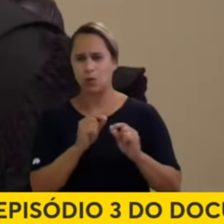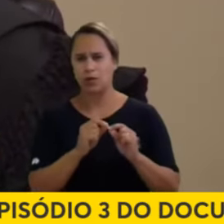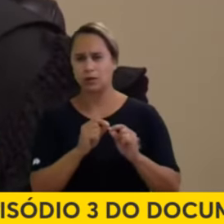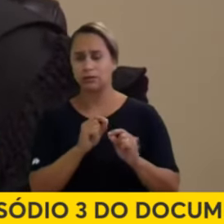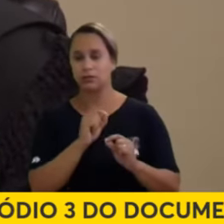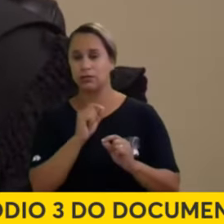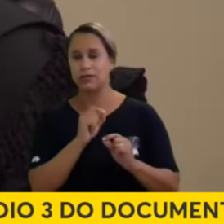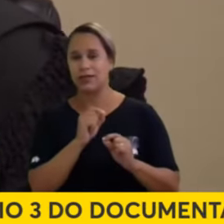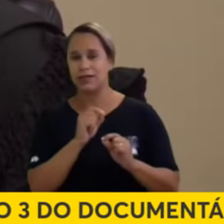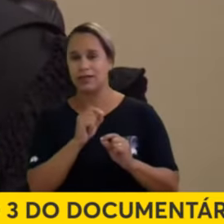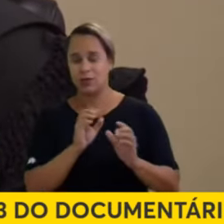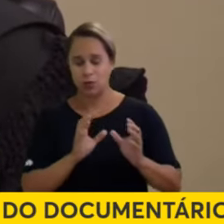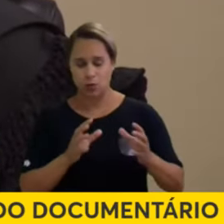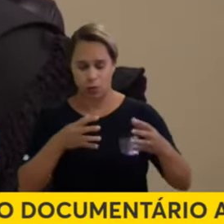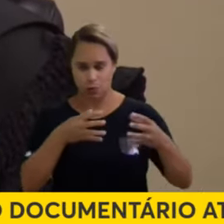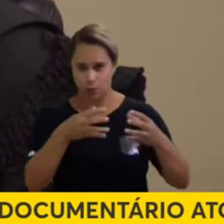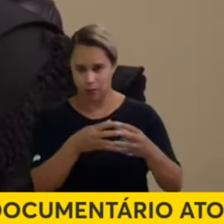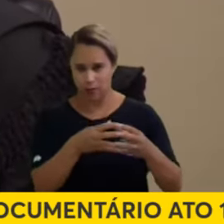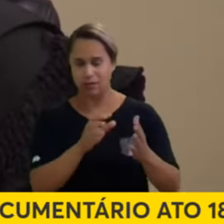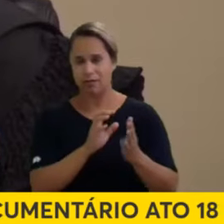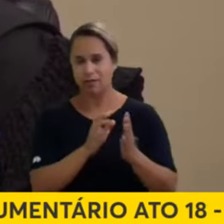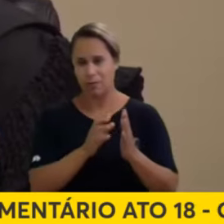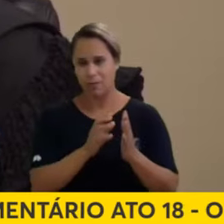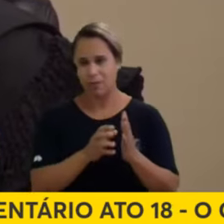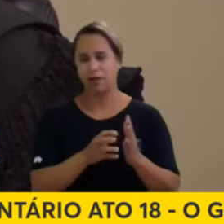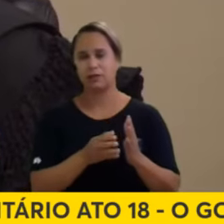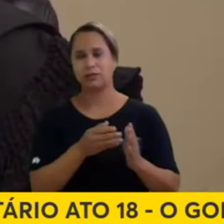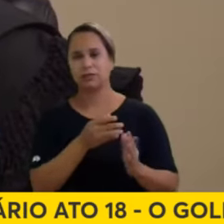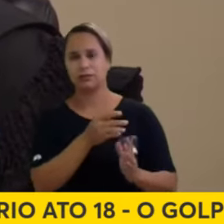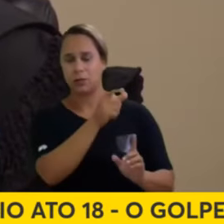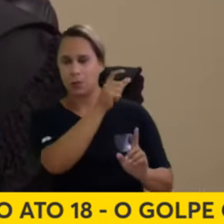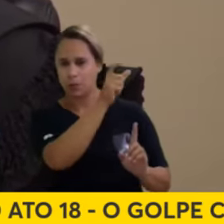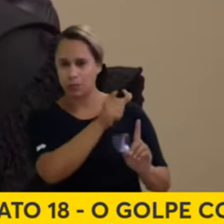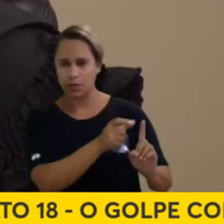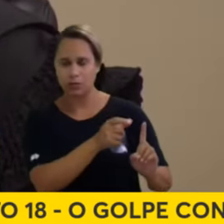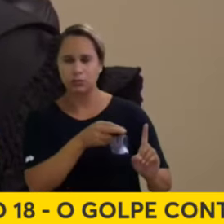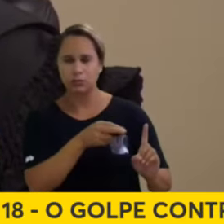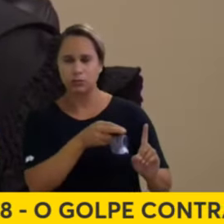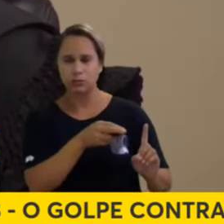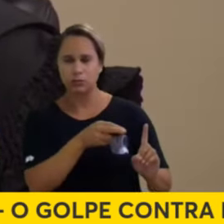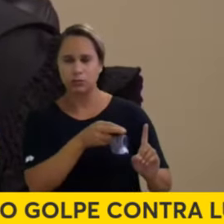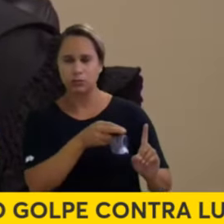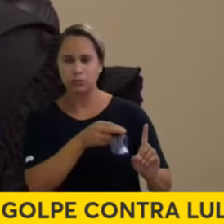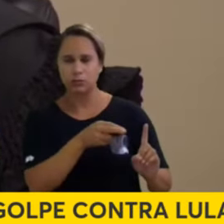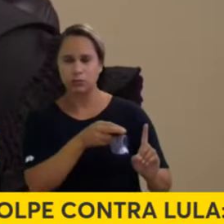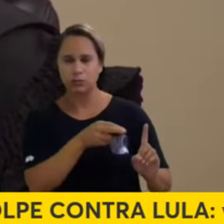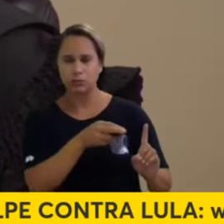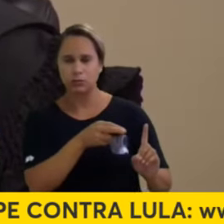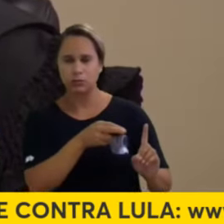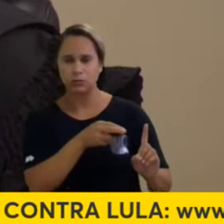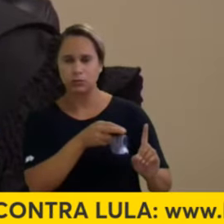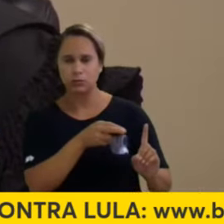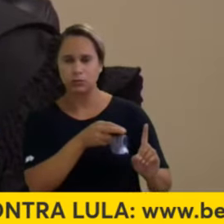investigado comitês de campanha dos investigados não se comprovou a vinculação desses Imóveis como sede